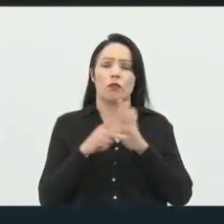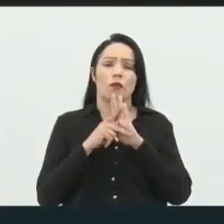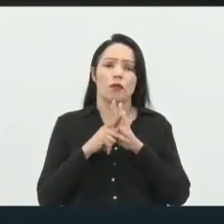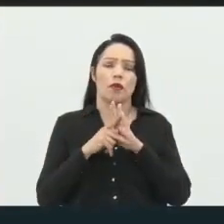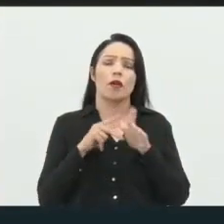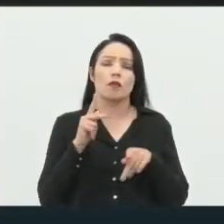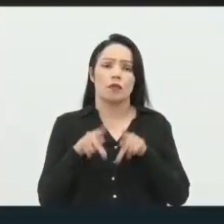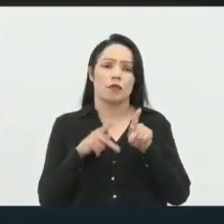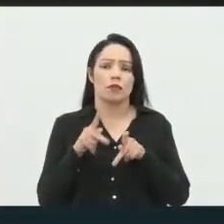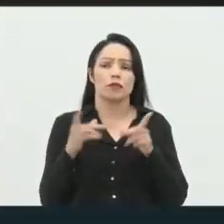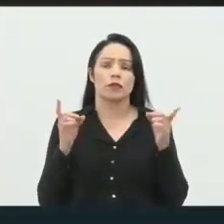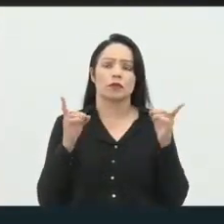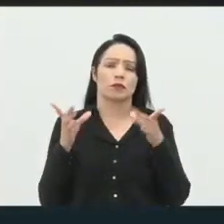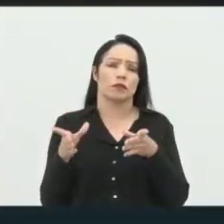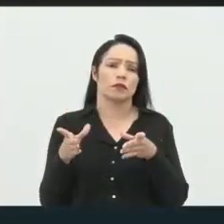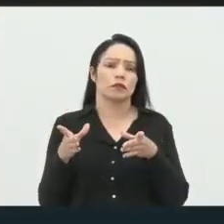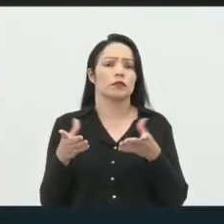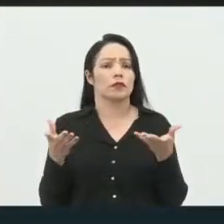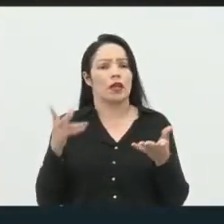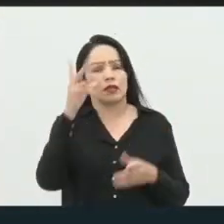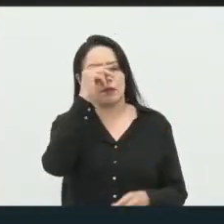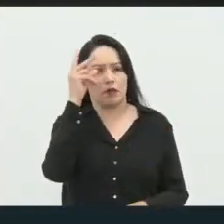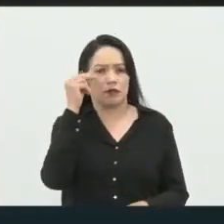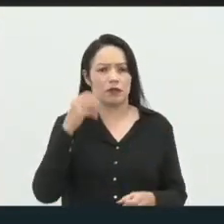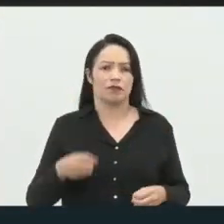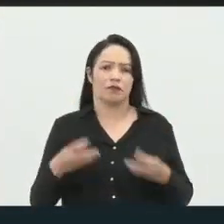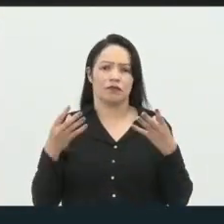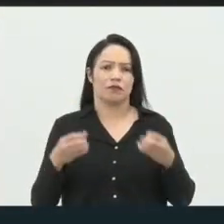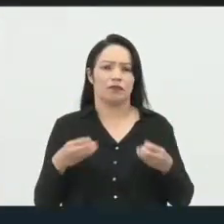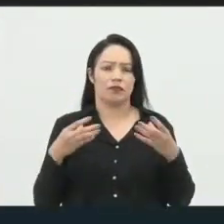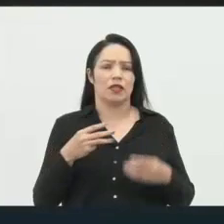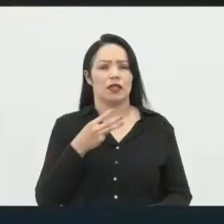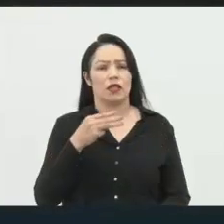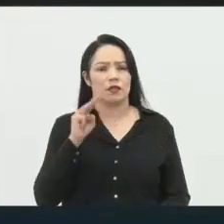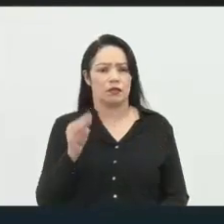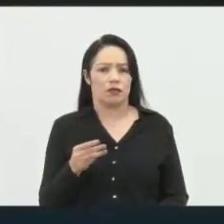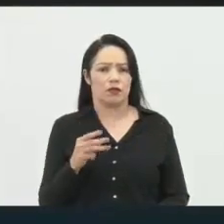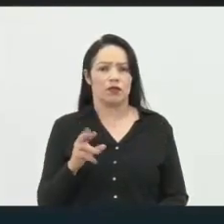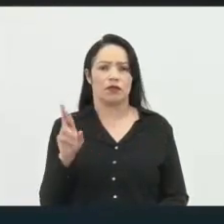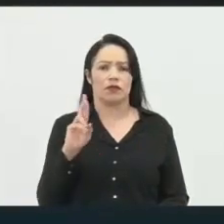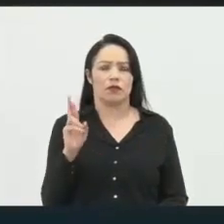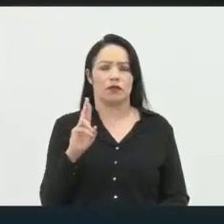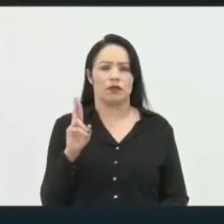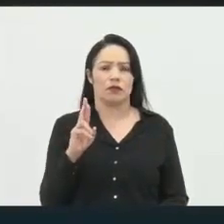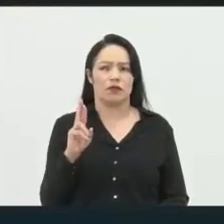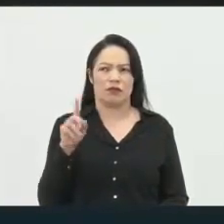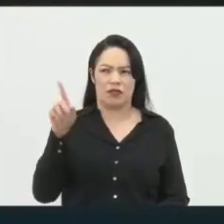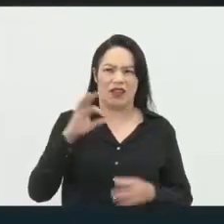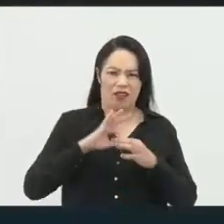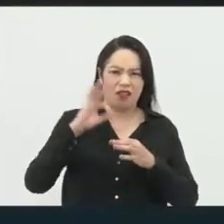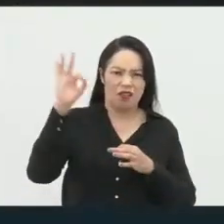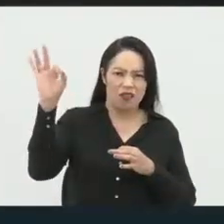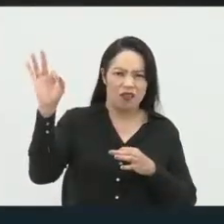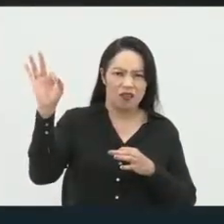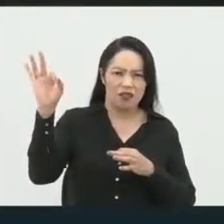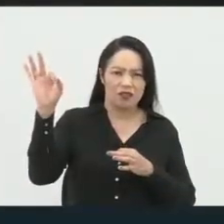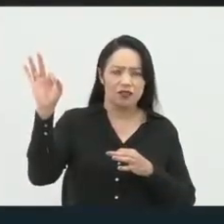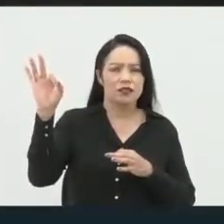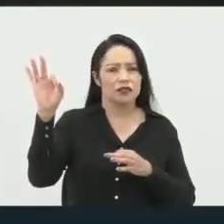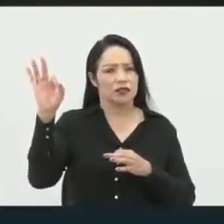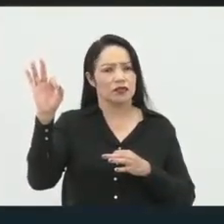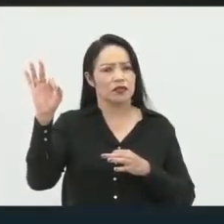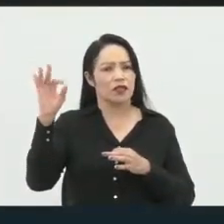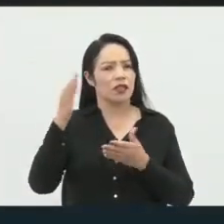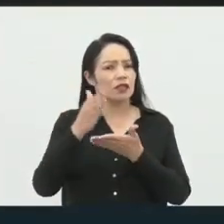estar abandonado quando a prefeitura gasta-se aí quase 3 milhões de reais só porque lá na periferia na divisa lá